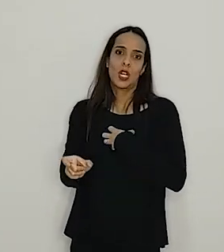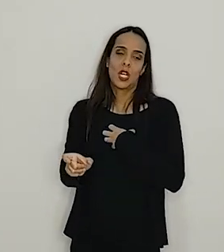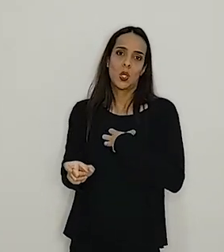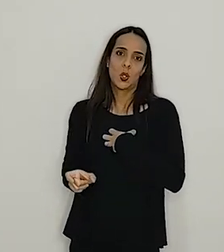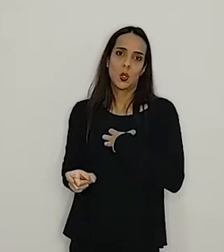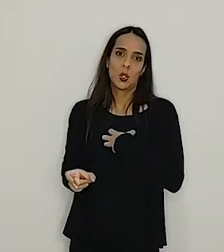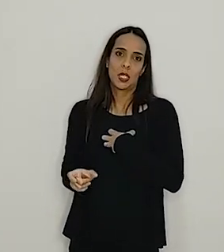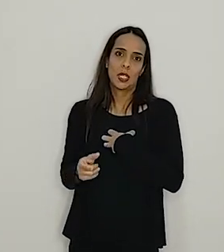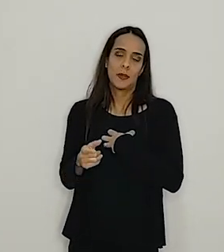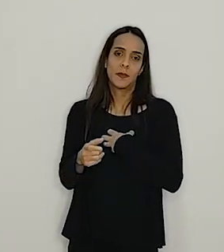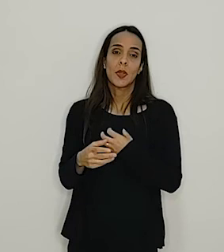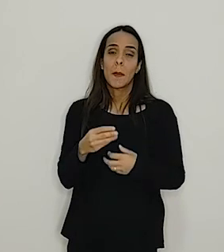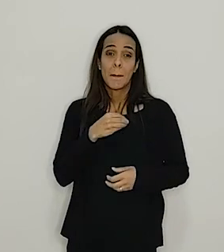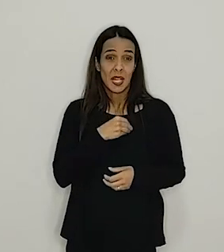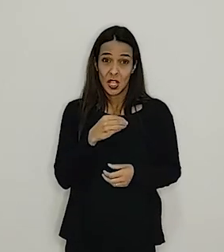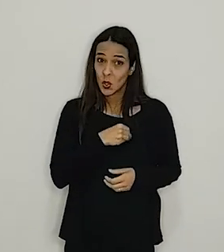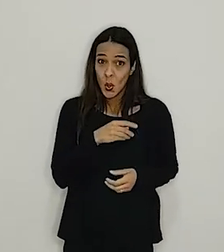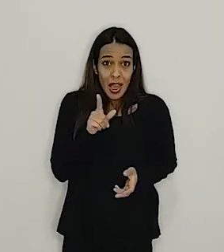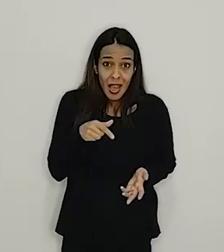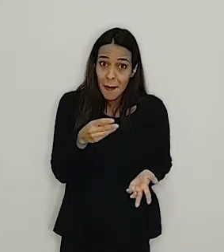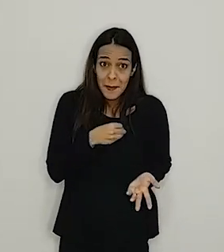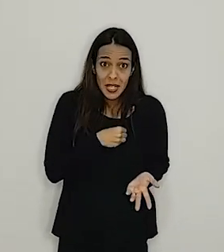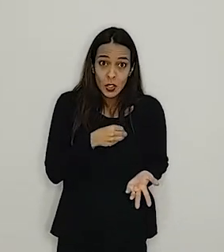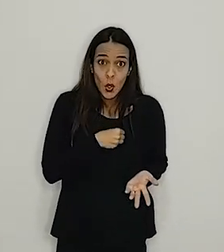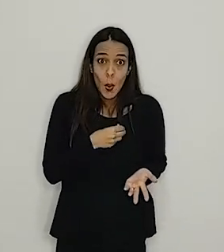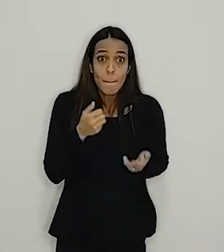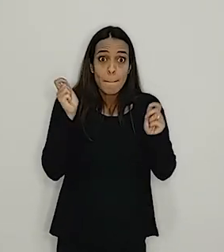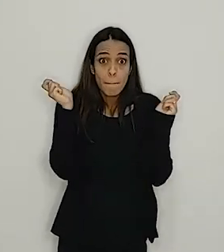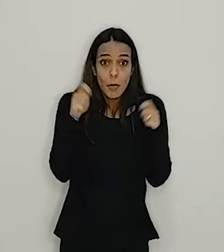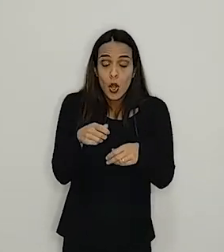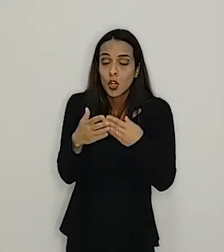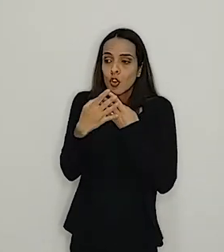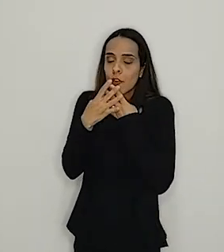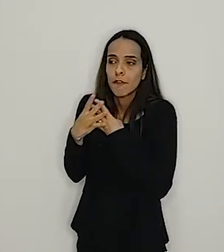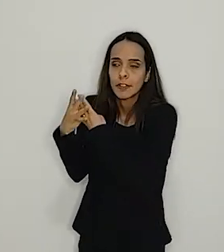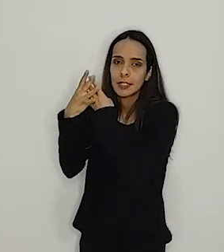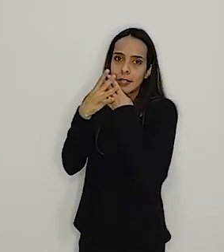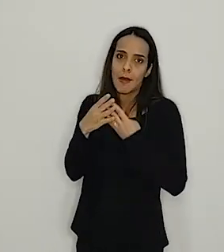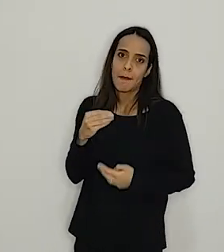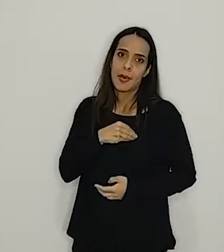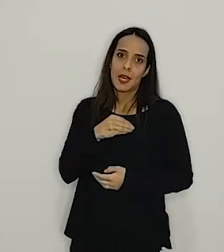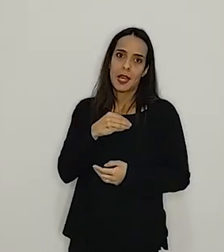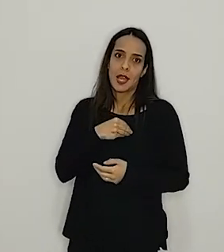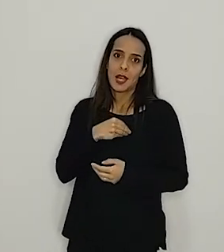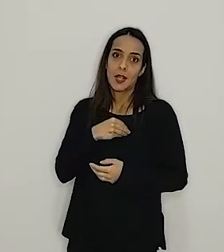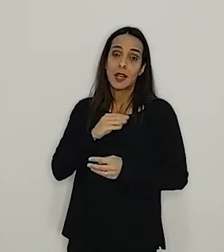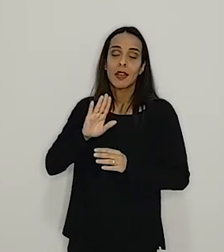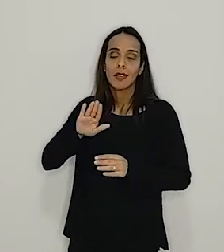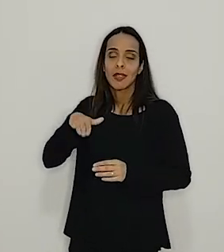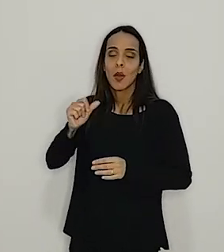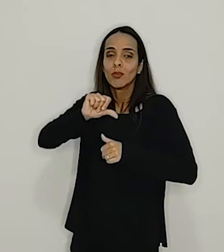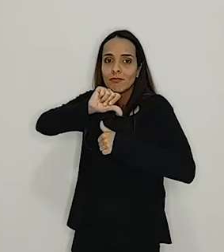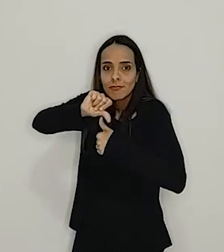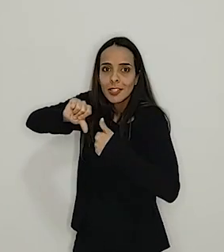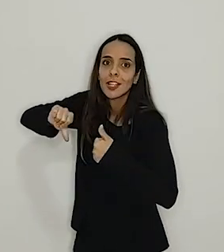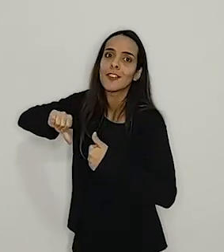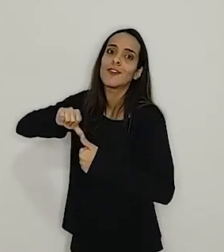pessoas. Onde pecadores possam ser pecadores, eles possam confessar os seus pecados, para que então